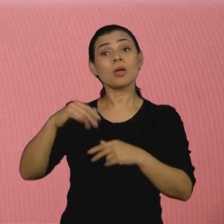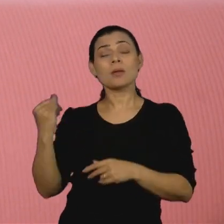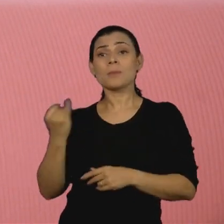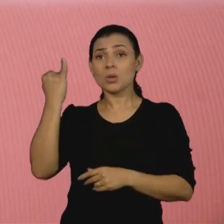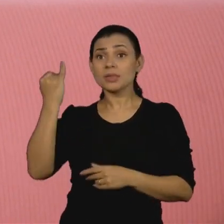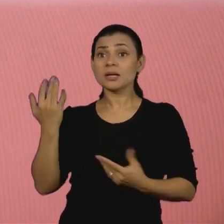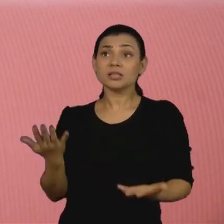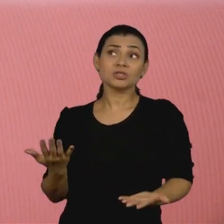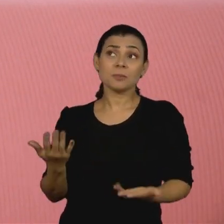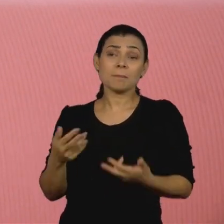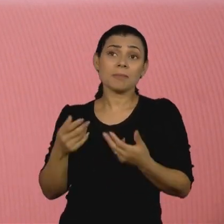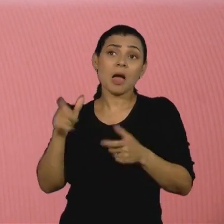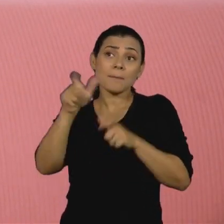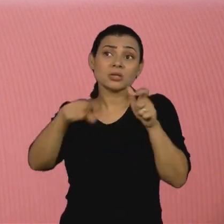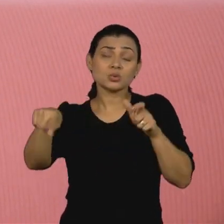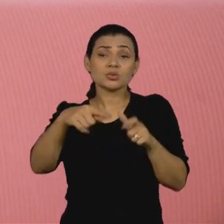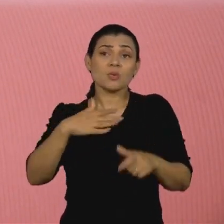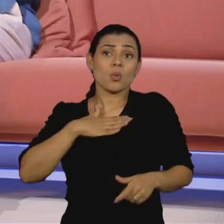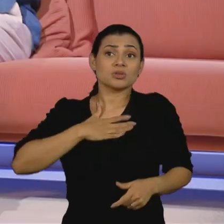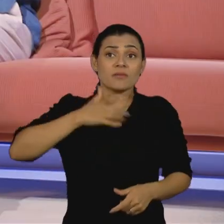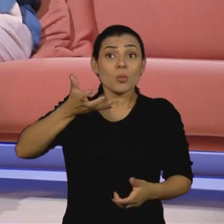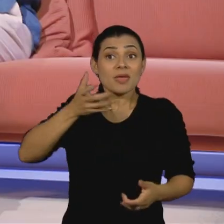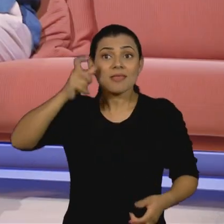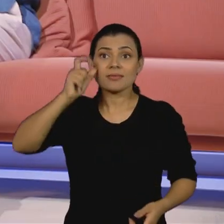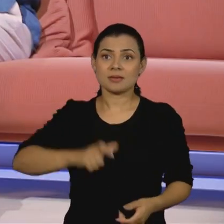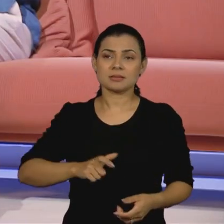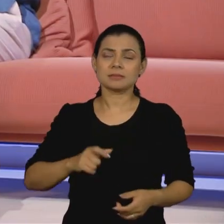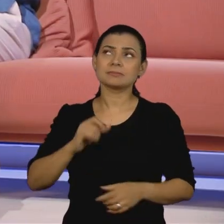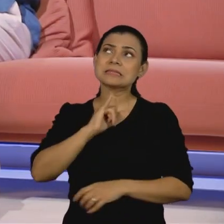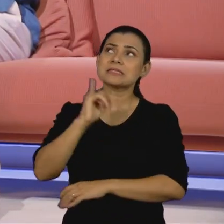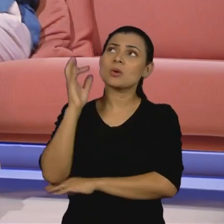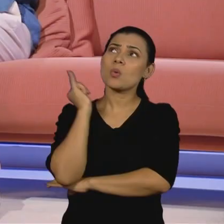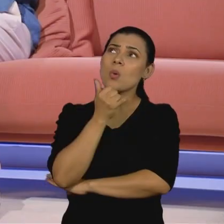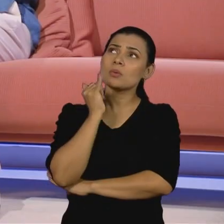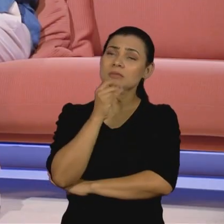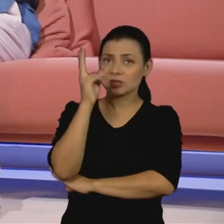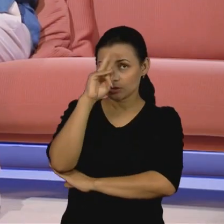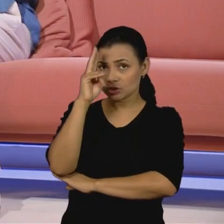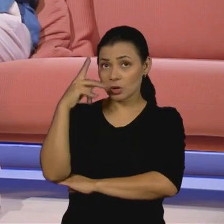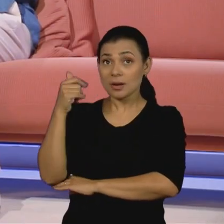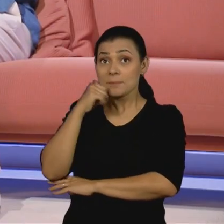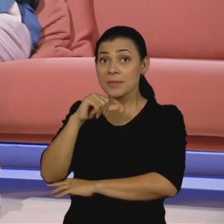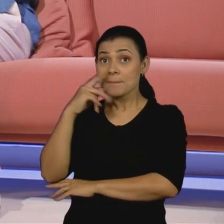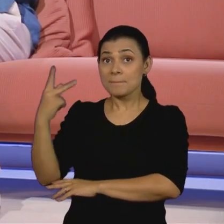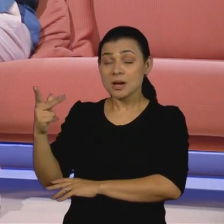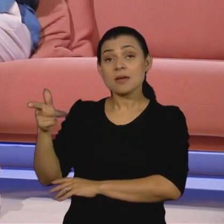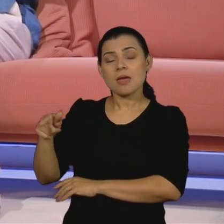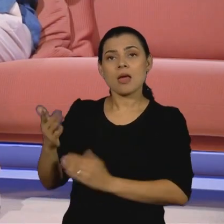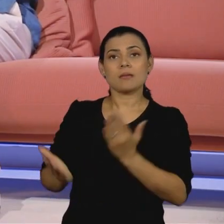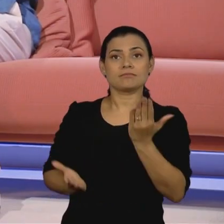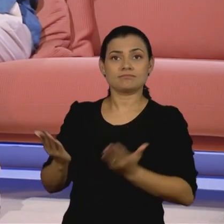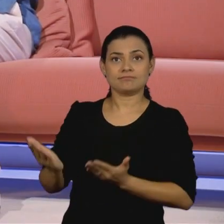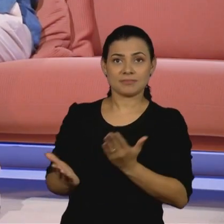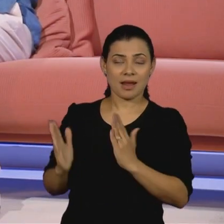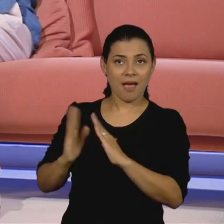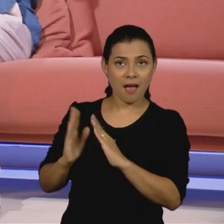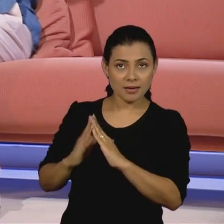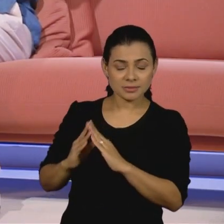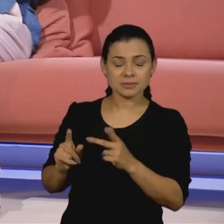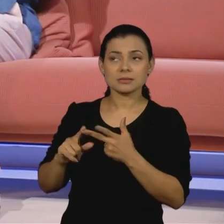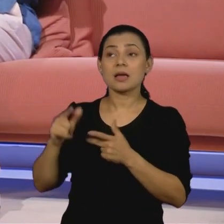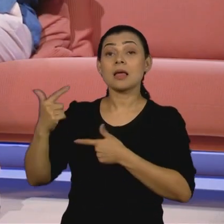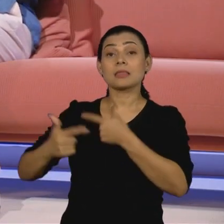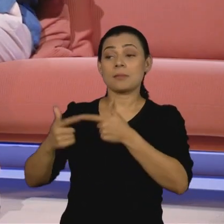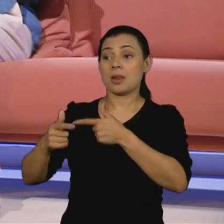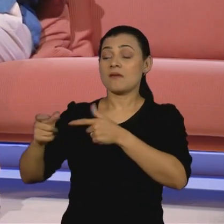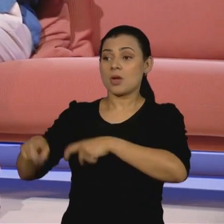valor, digamos, para alguém, né? Aí eu falei assim, não, se eu contar a história da minha mãe, que era empregada doméstica, que saiu da roça,